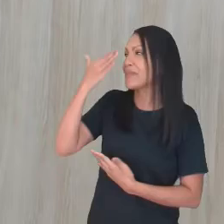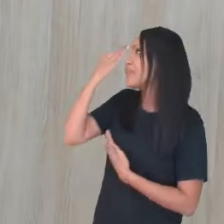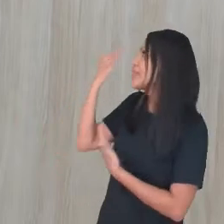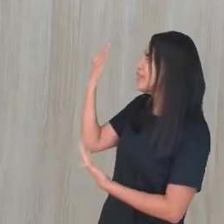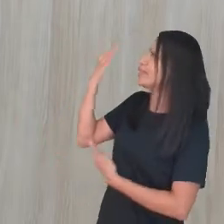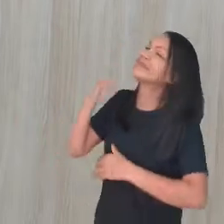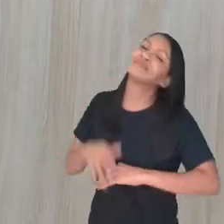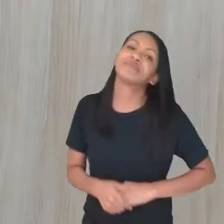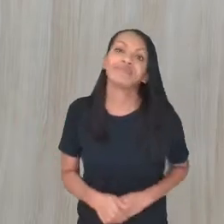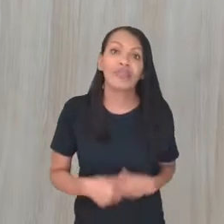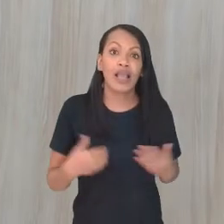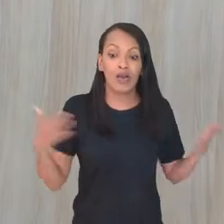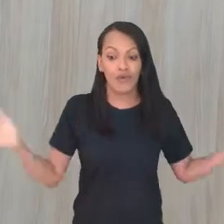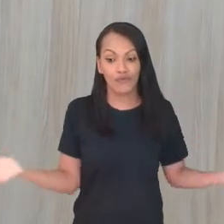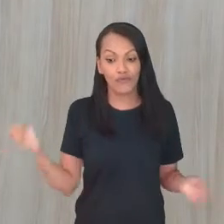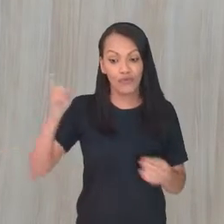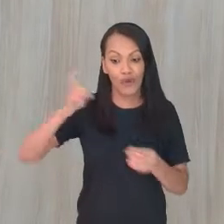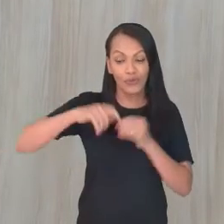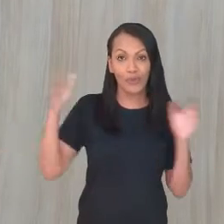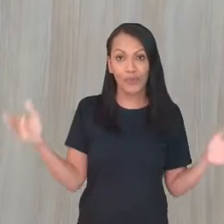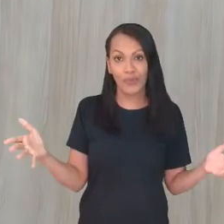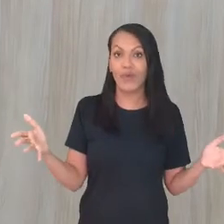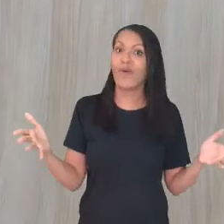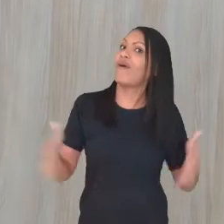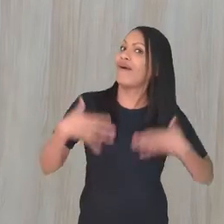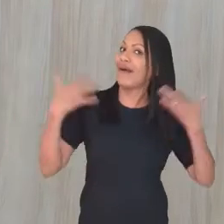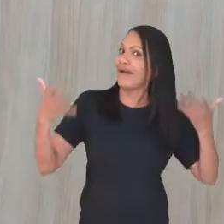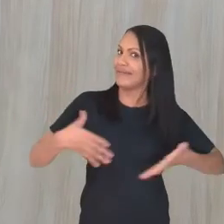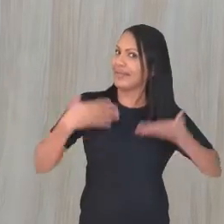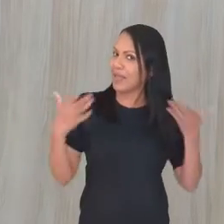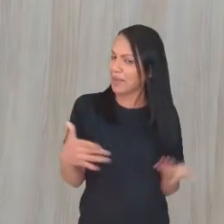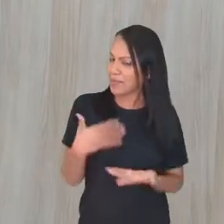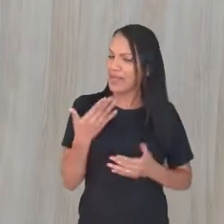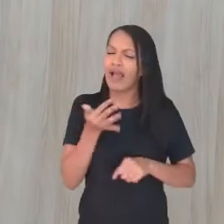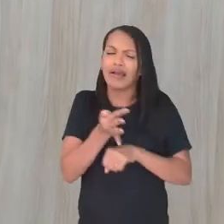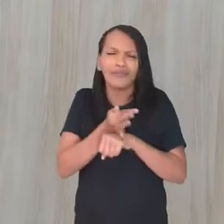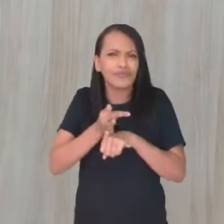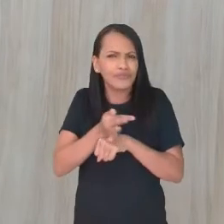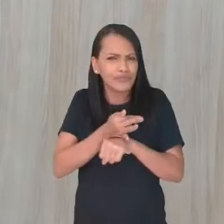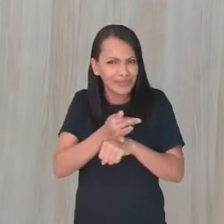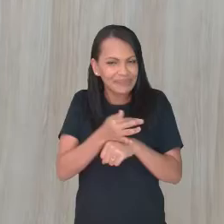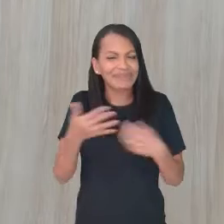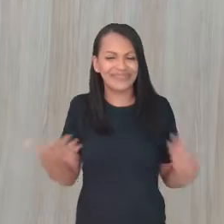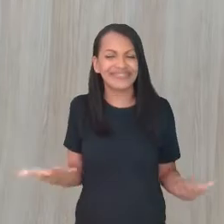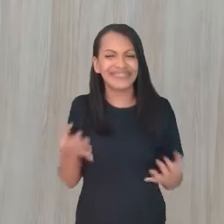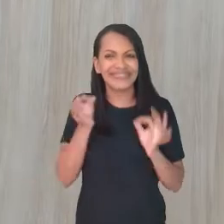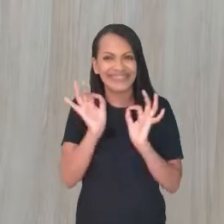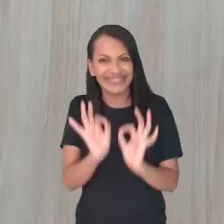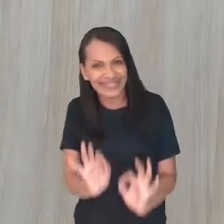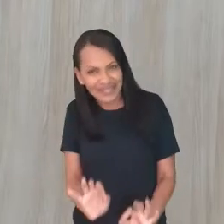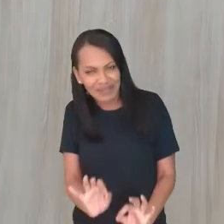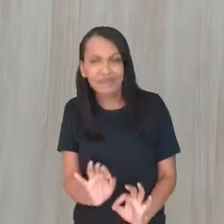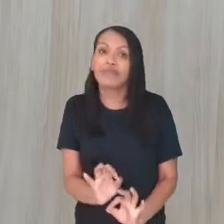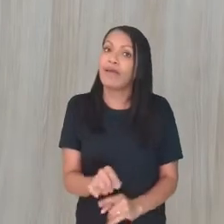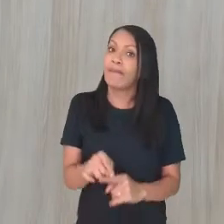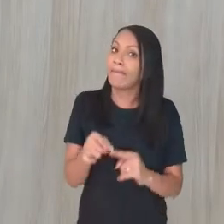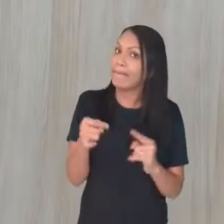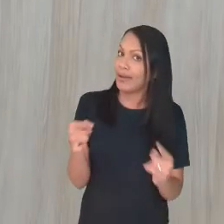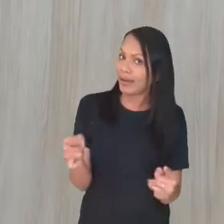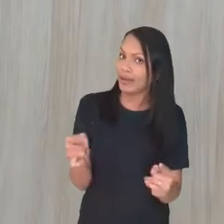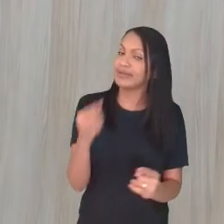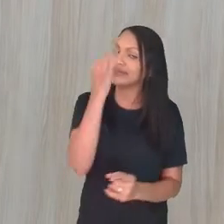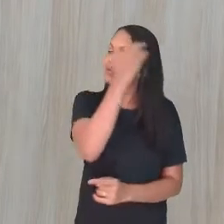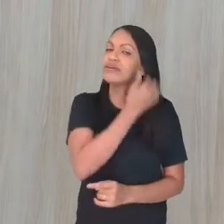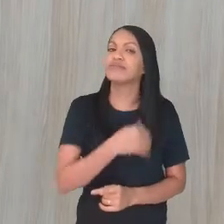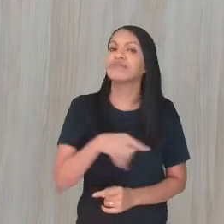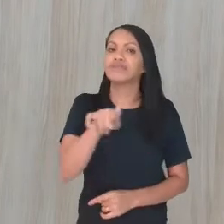a alegria depois desse recesso. Recesso merecido, na verdade. Mas,